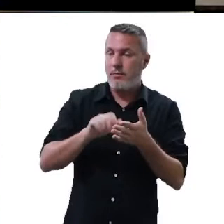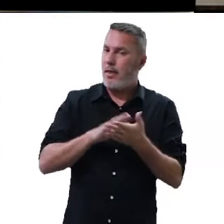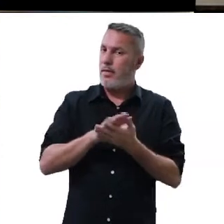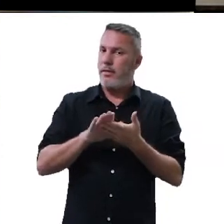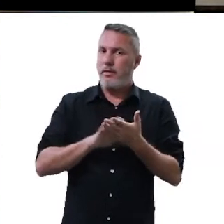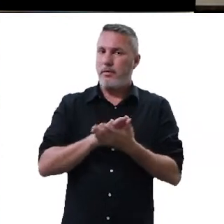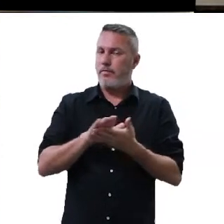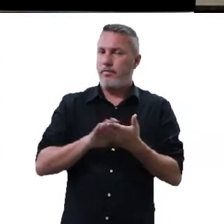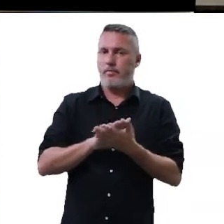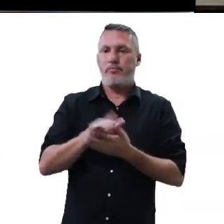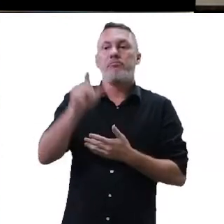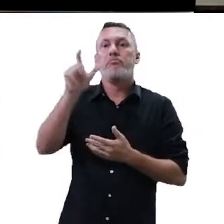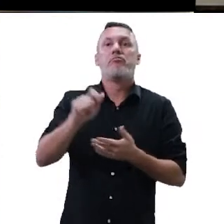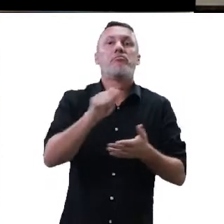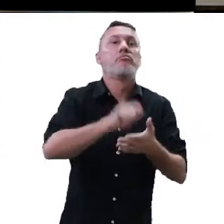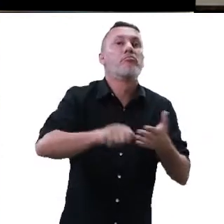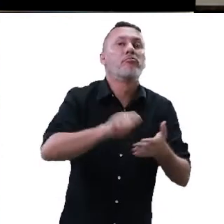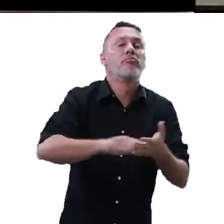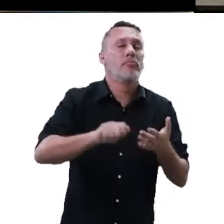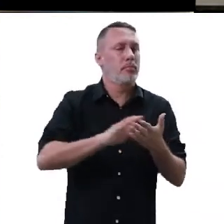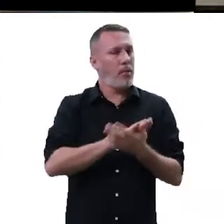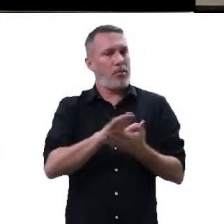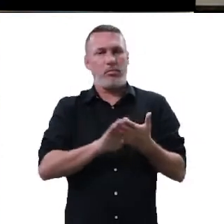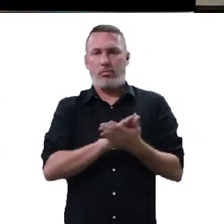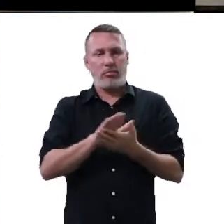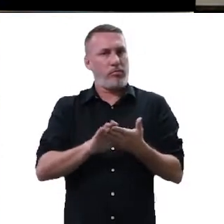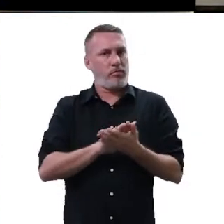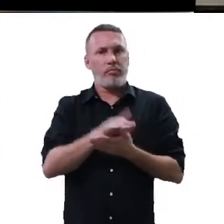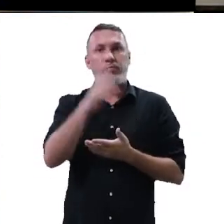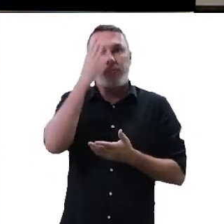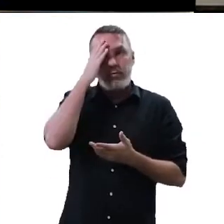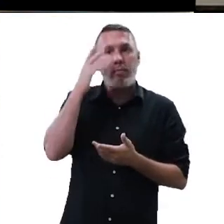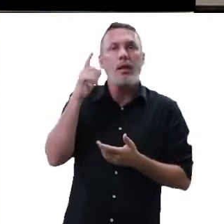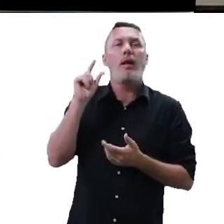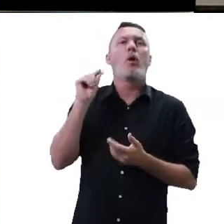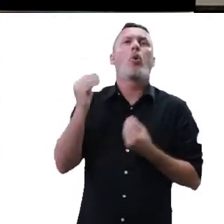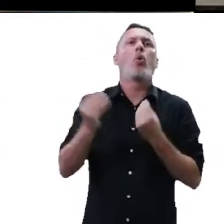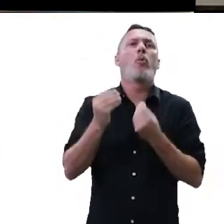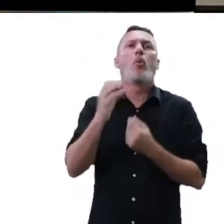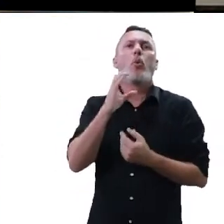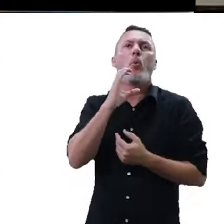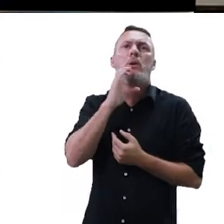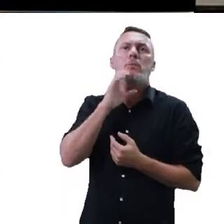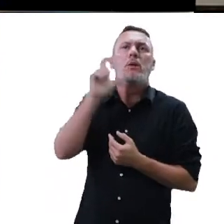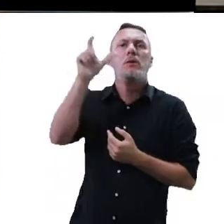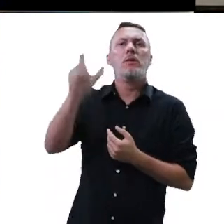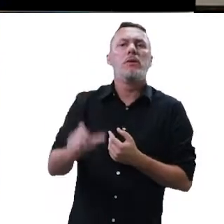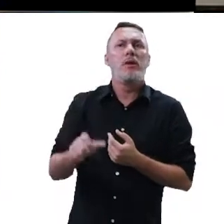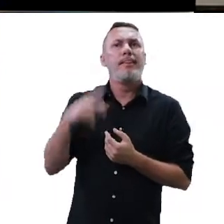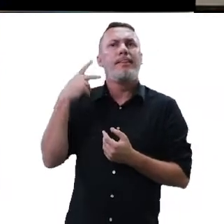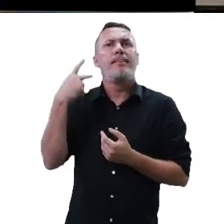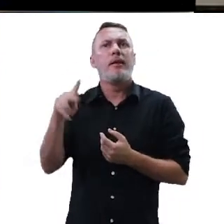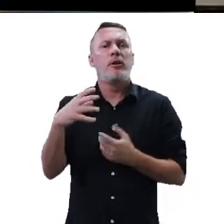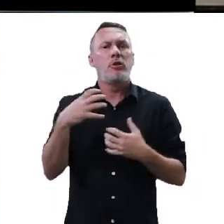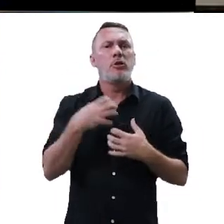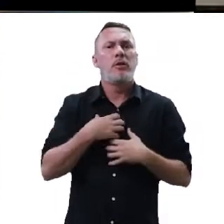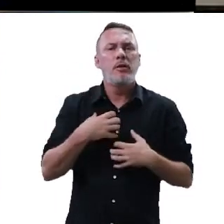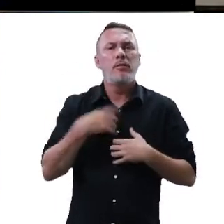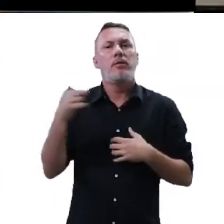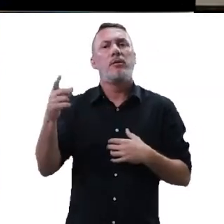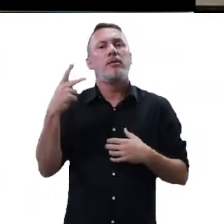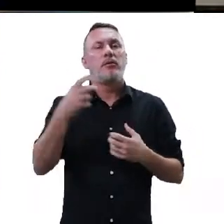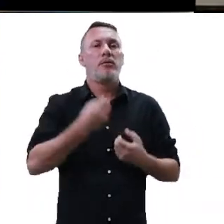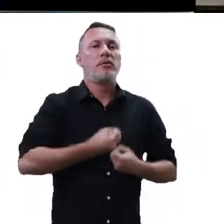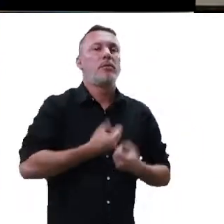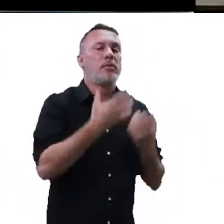Sócrates foi um personagem, não escreveu nada. Todo conhecimento que nós temos sobre o seu pensamento, suas ideias,